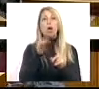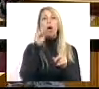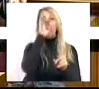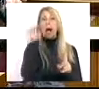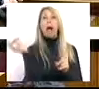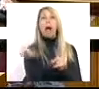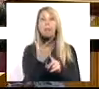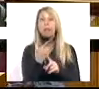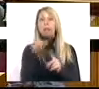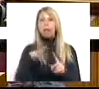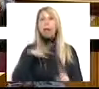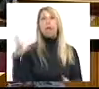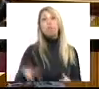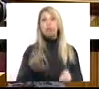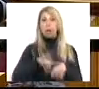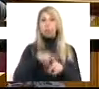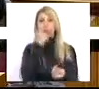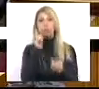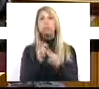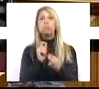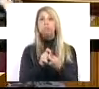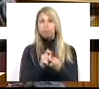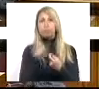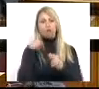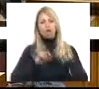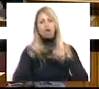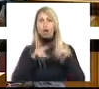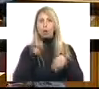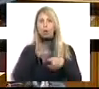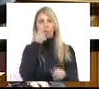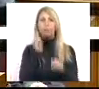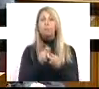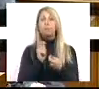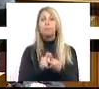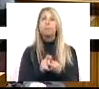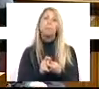a curtíssimo prazo, portanto com indicadores de curto prazo para uma